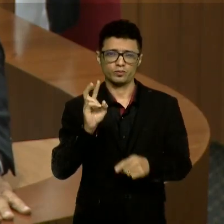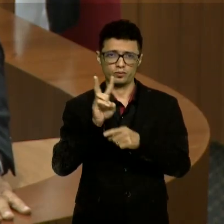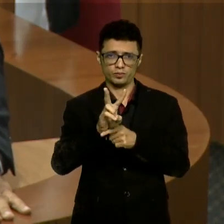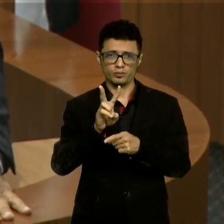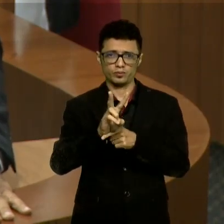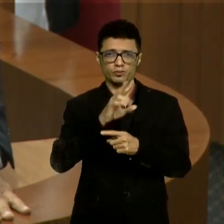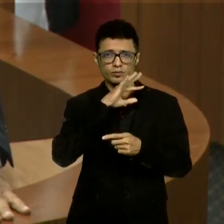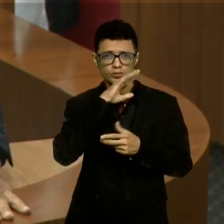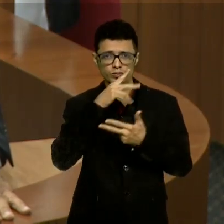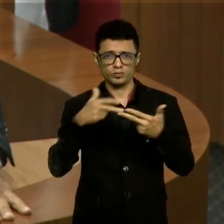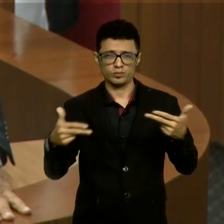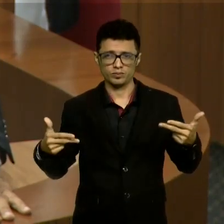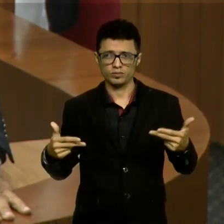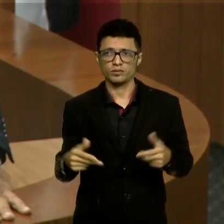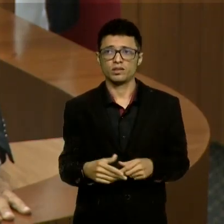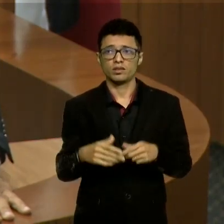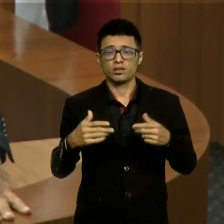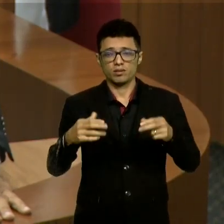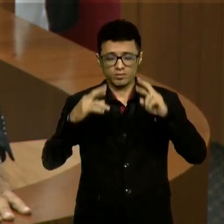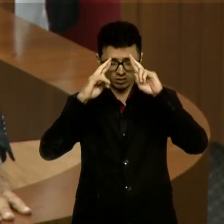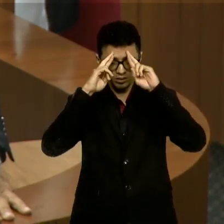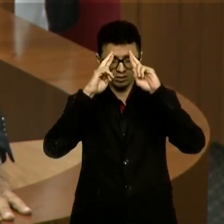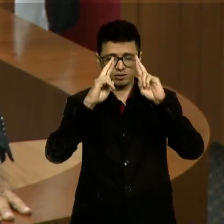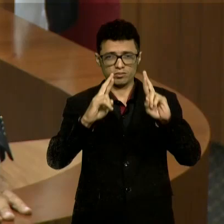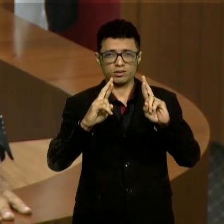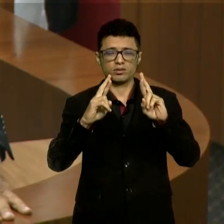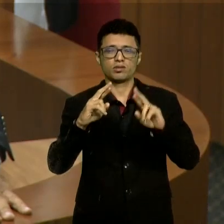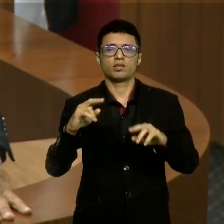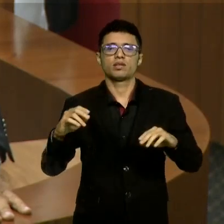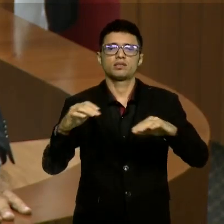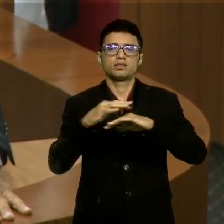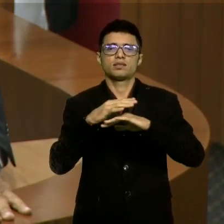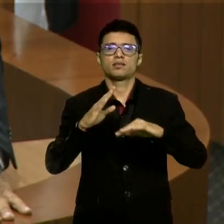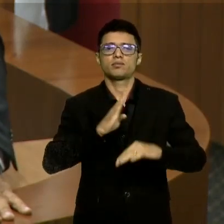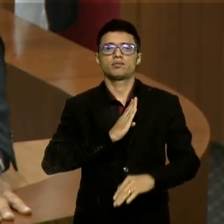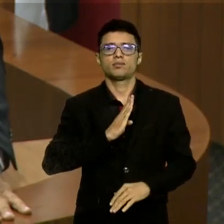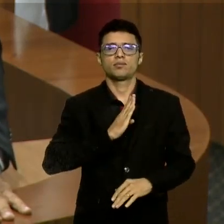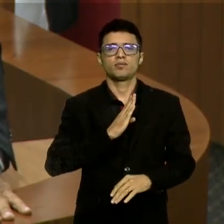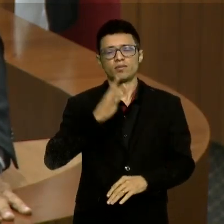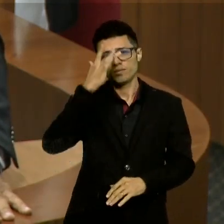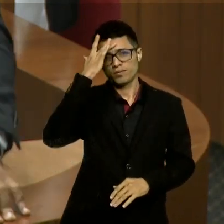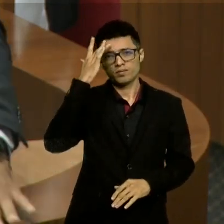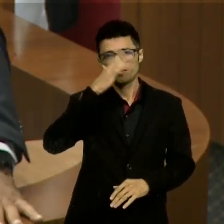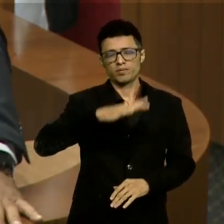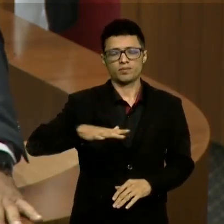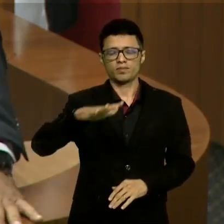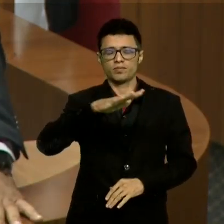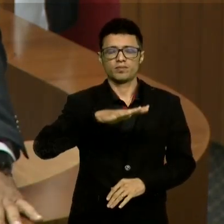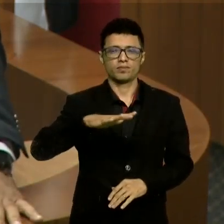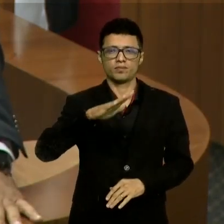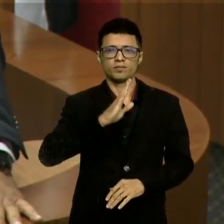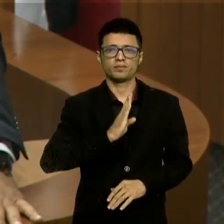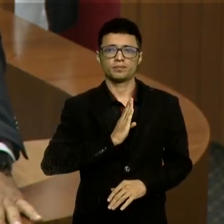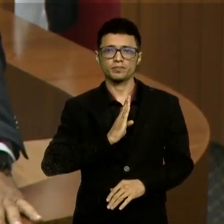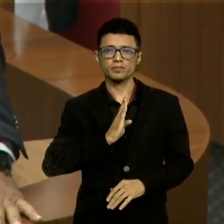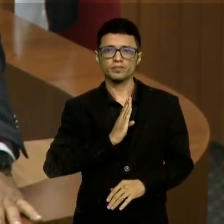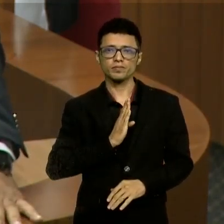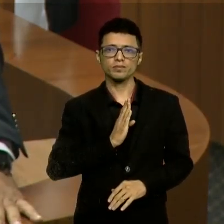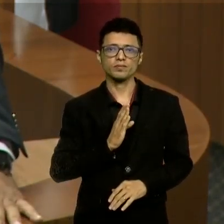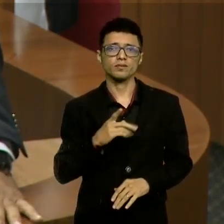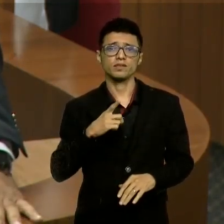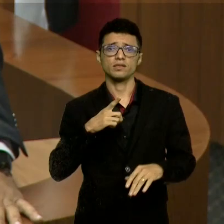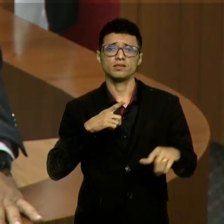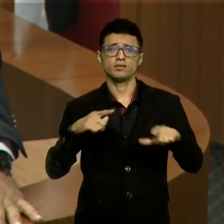deixar de tratar esse assunto, até em respeito à cidade de Bacabal, aquelas pessoas, inclusive, na cidade de Bacabal, que fazem um